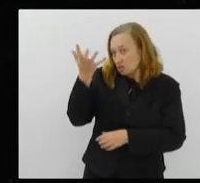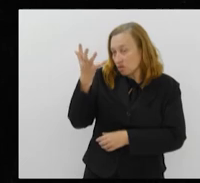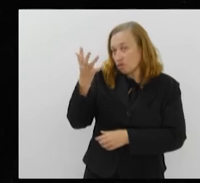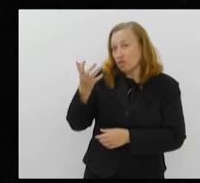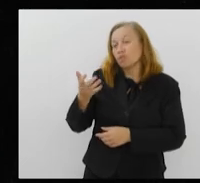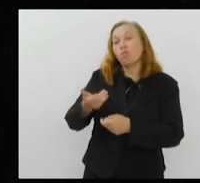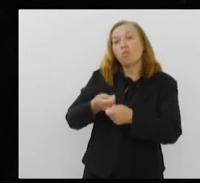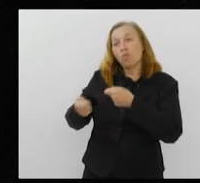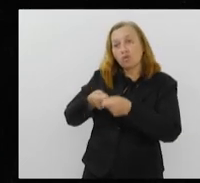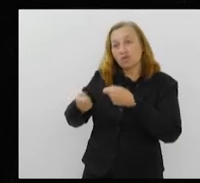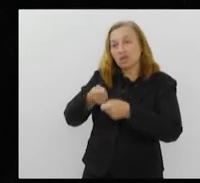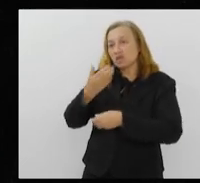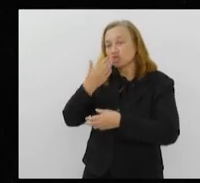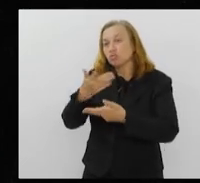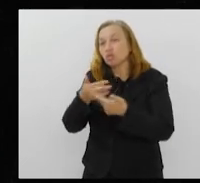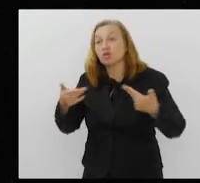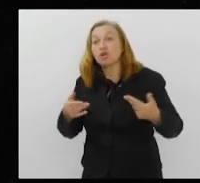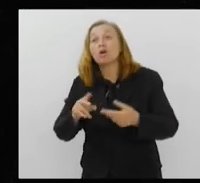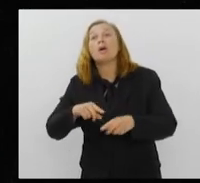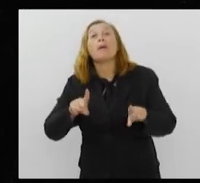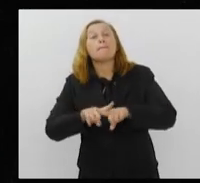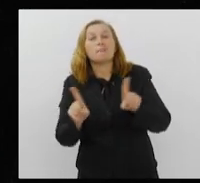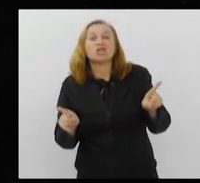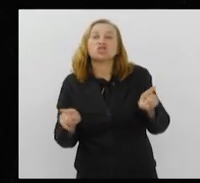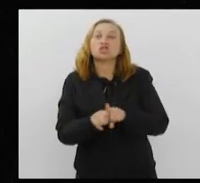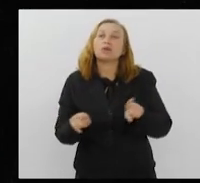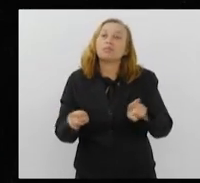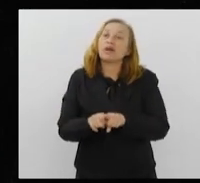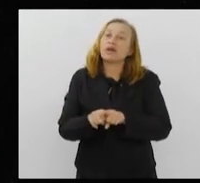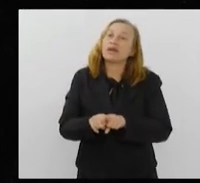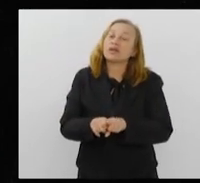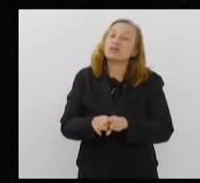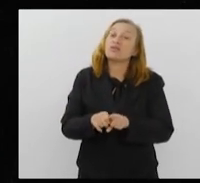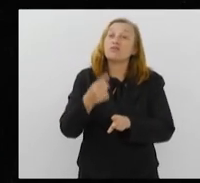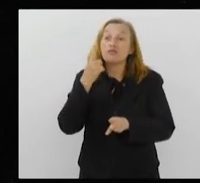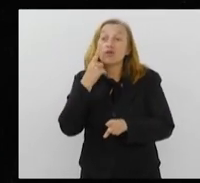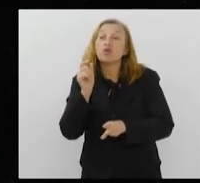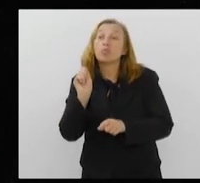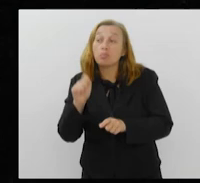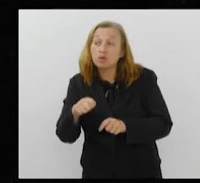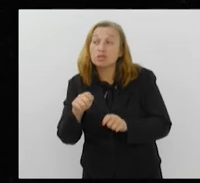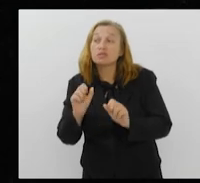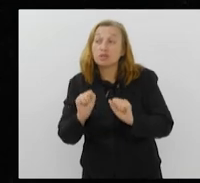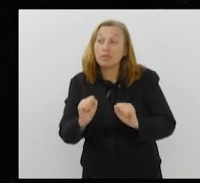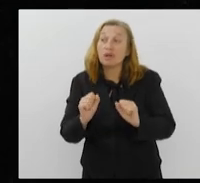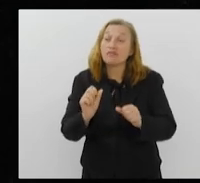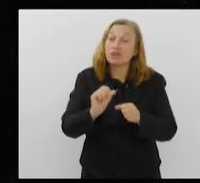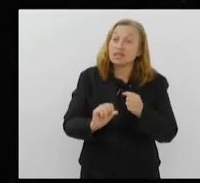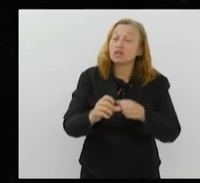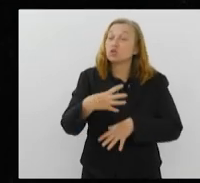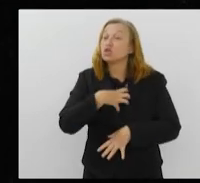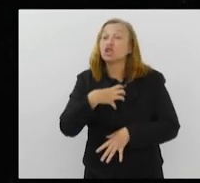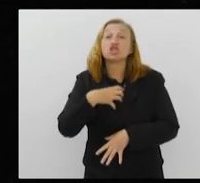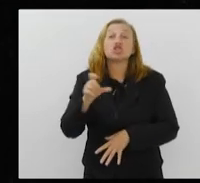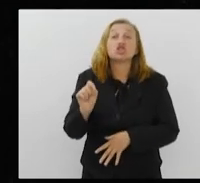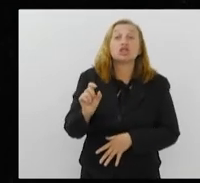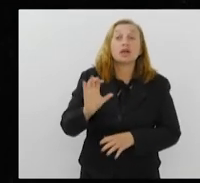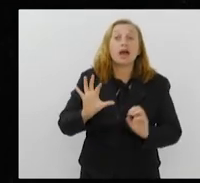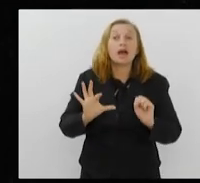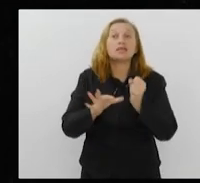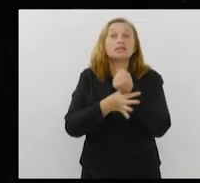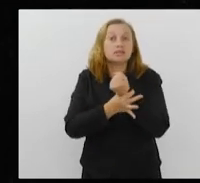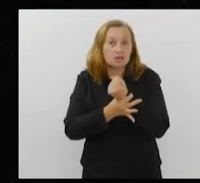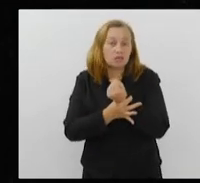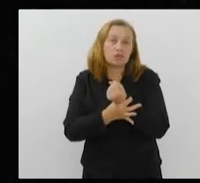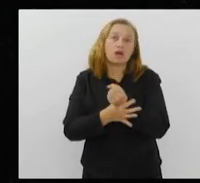freado esse tipo de coisa, mas também levantado o que é possível da gente fazer no sentido de garantir, né,